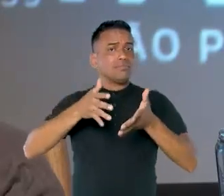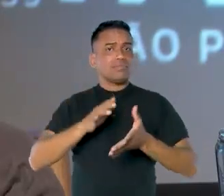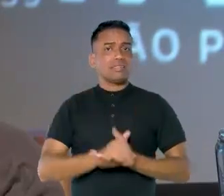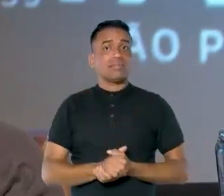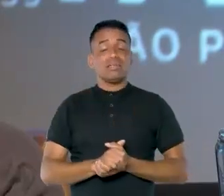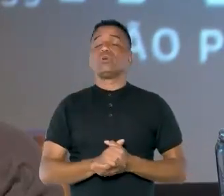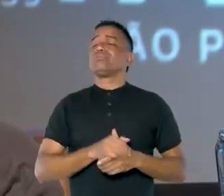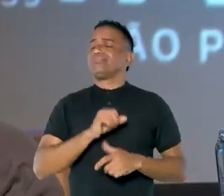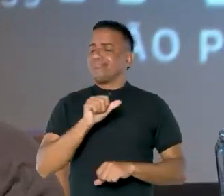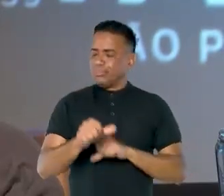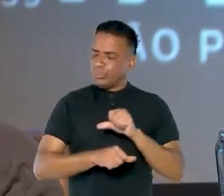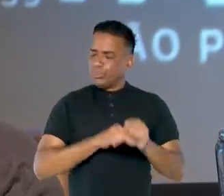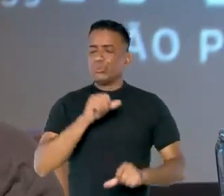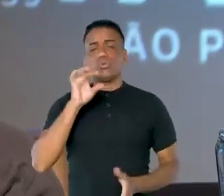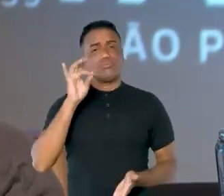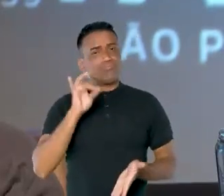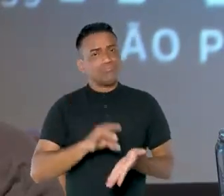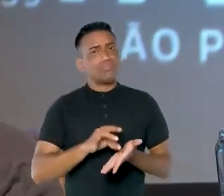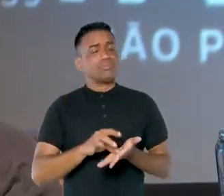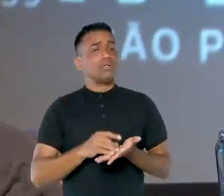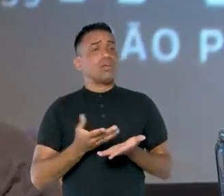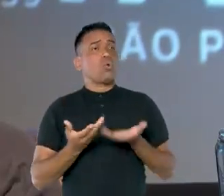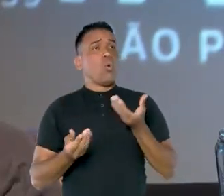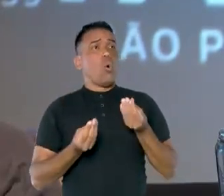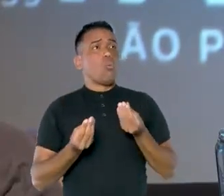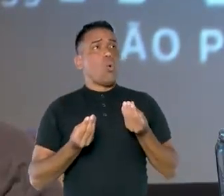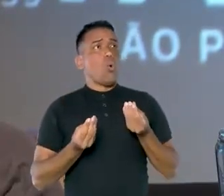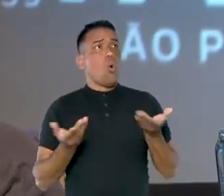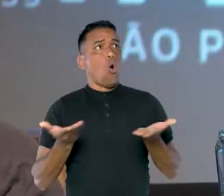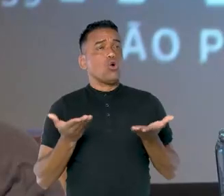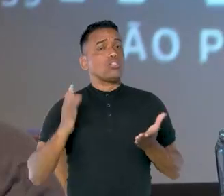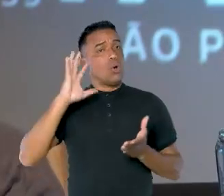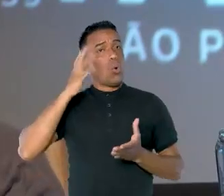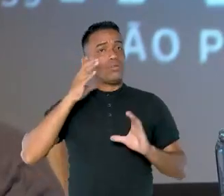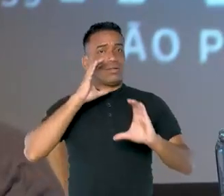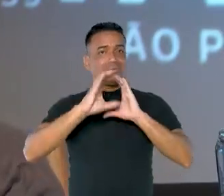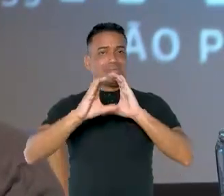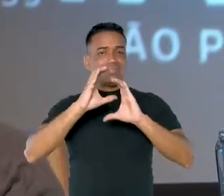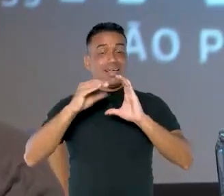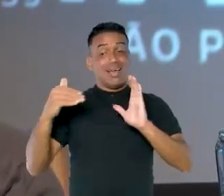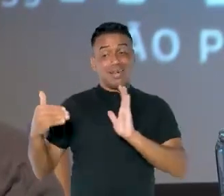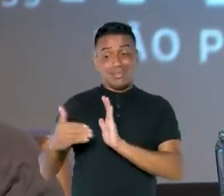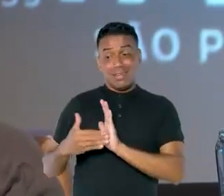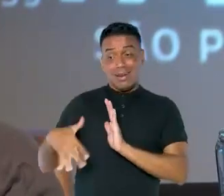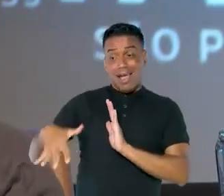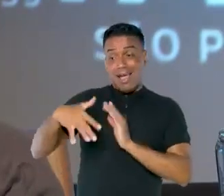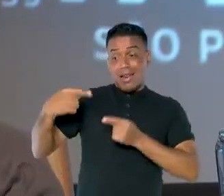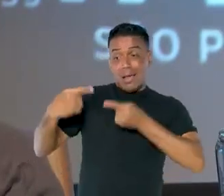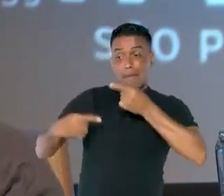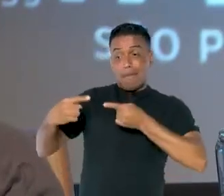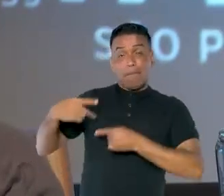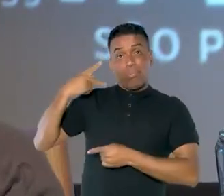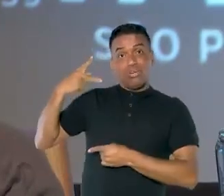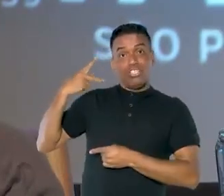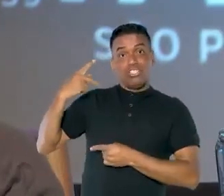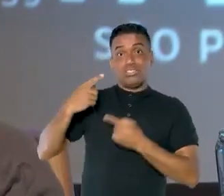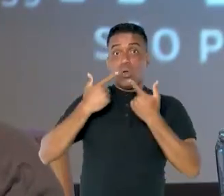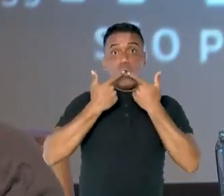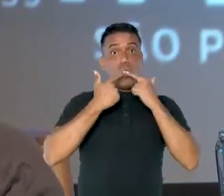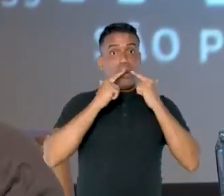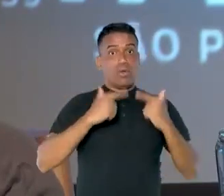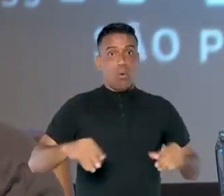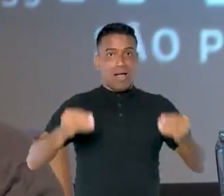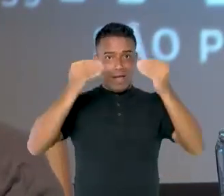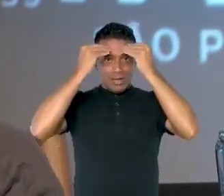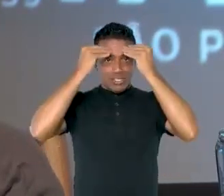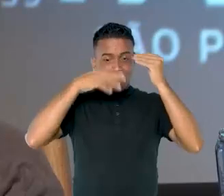muito o modo de se comunicar. Até na política mudou. Hoje a linguagem política,